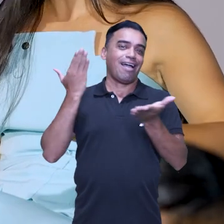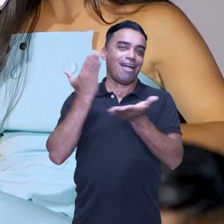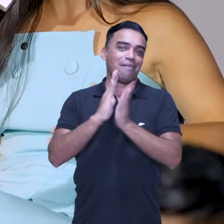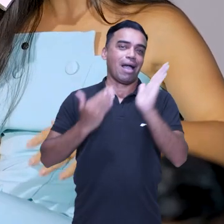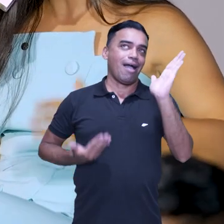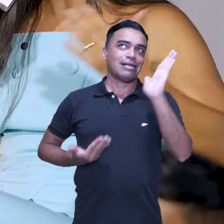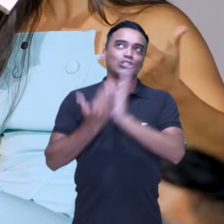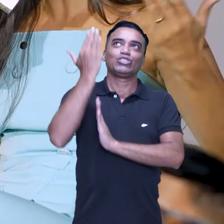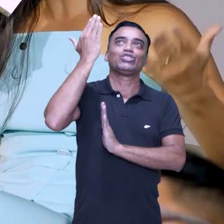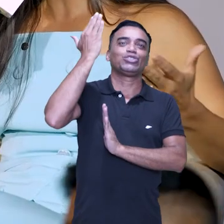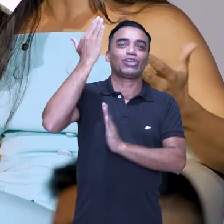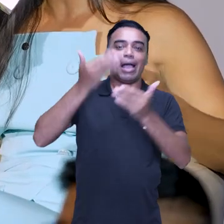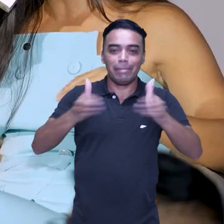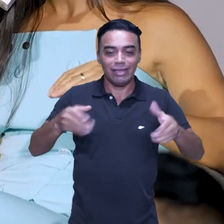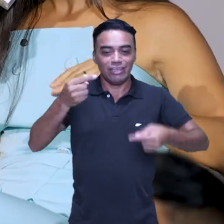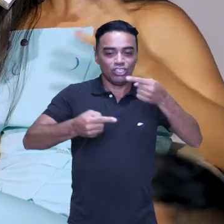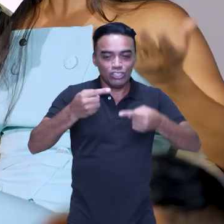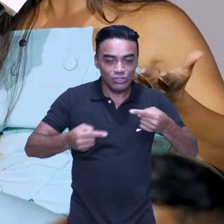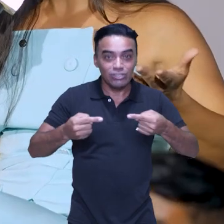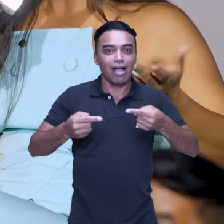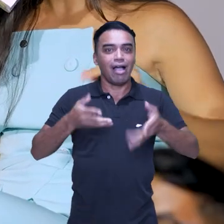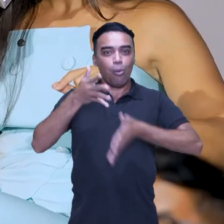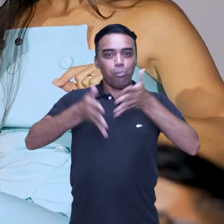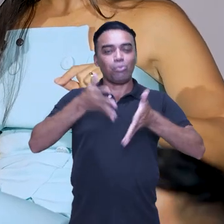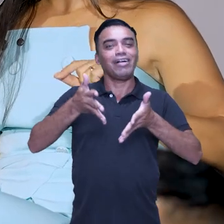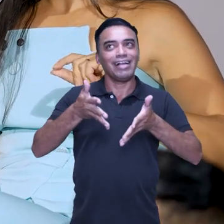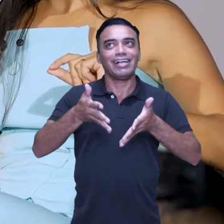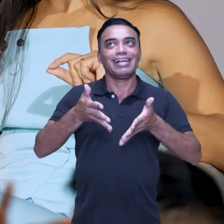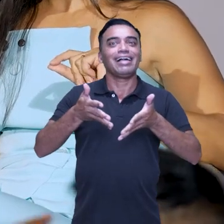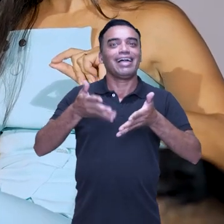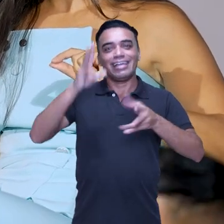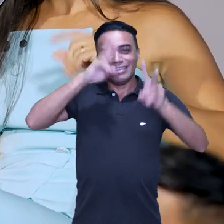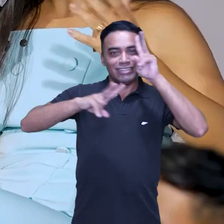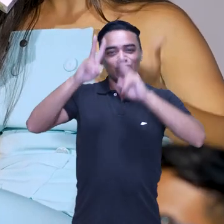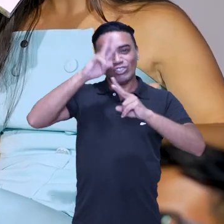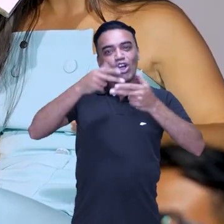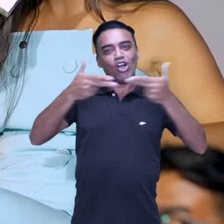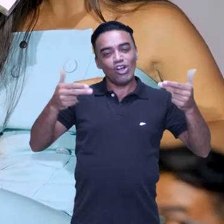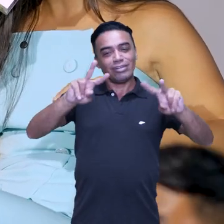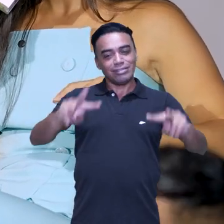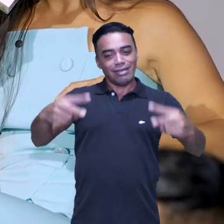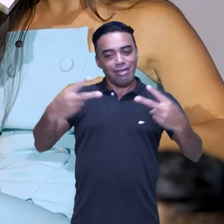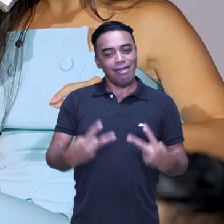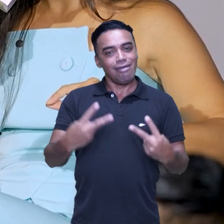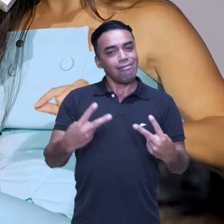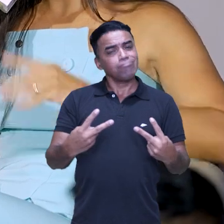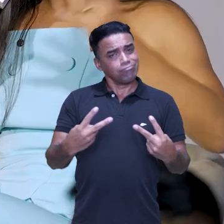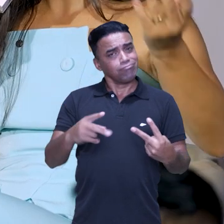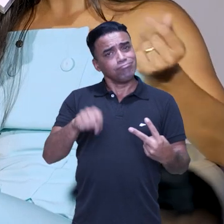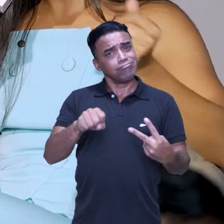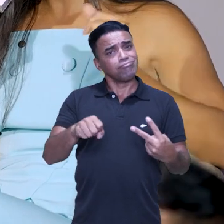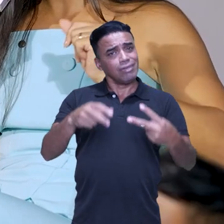abrir discussões para que essas histórias, e não só essas histórias sejam reconhecidas, né,